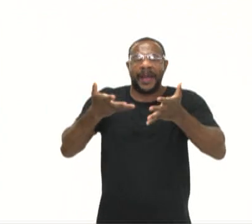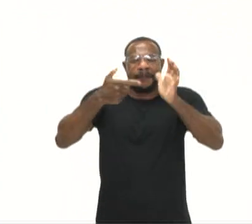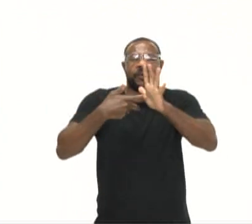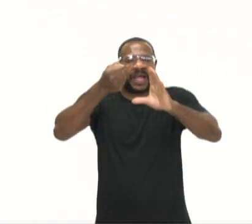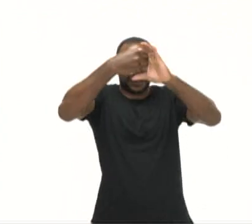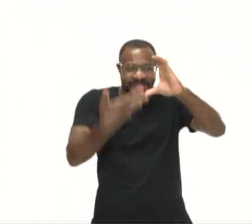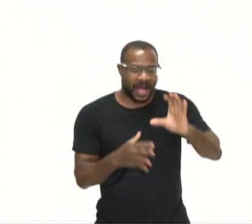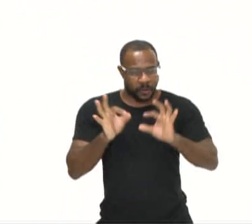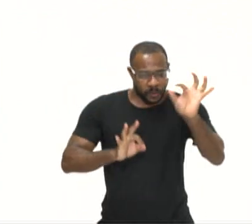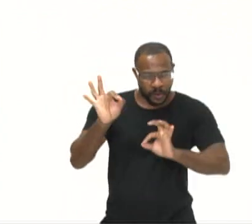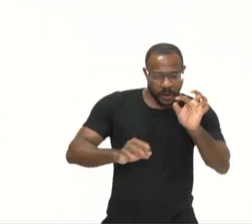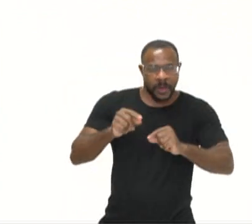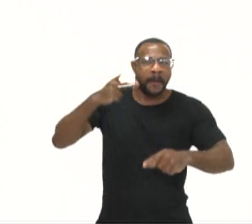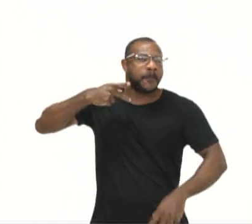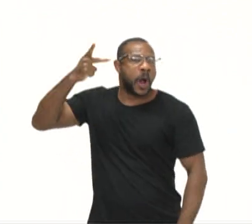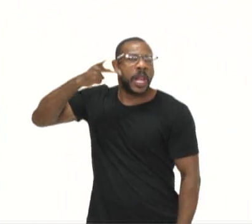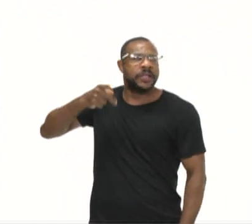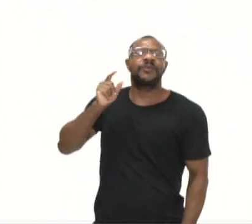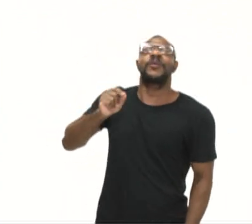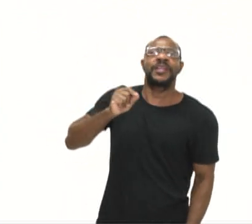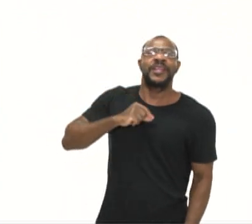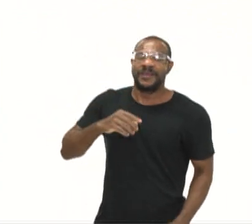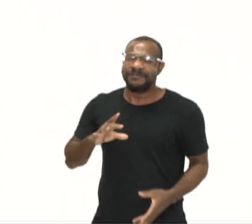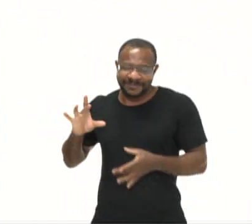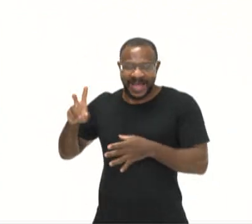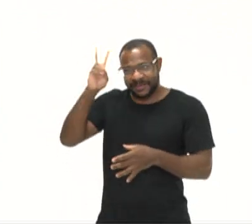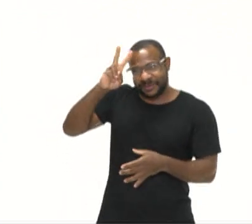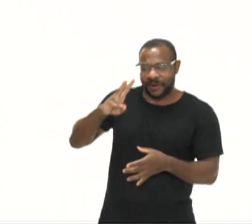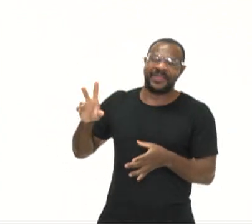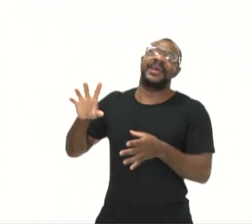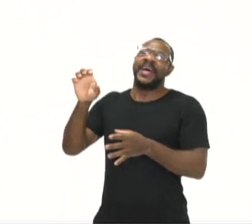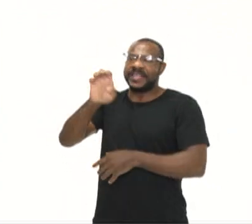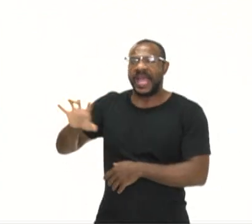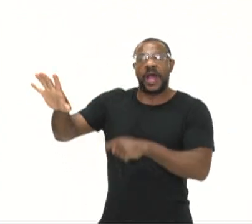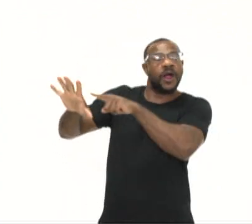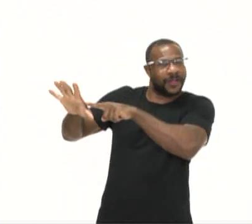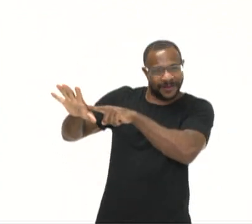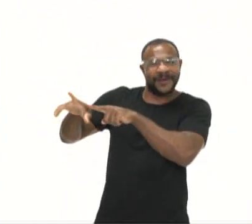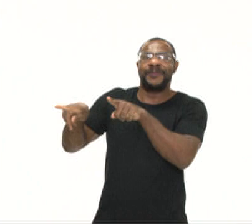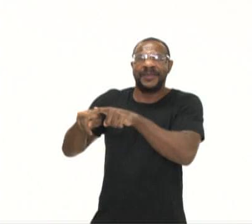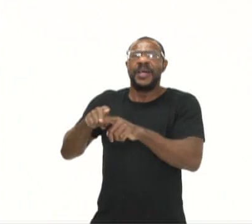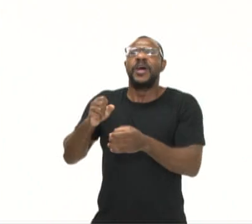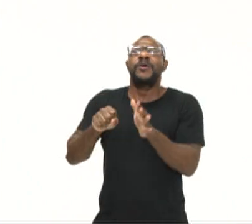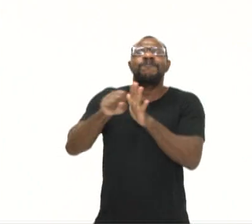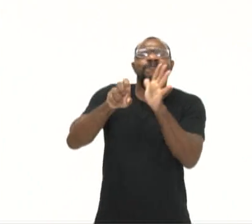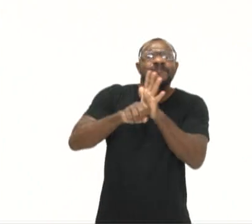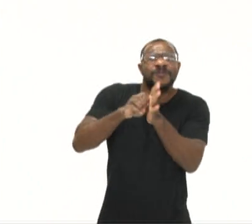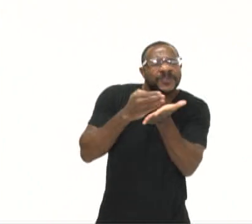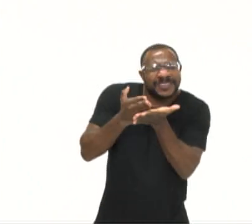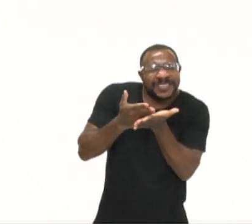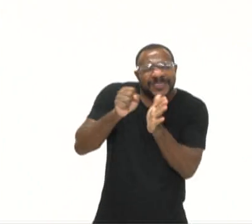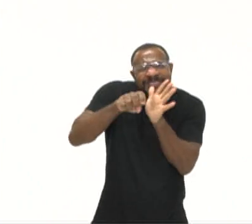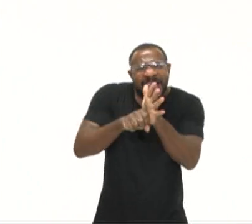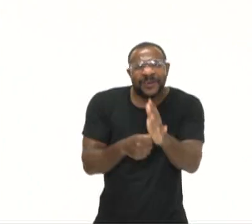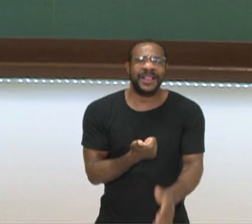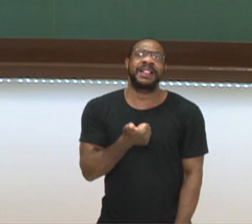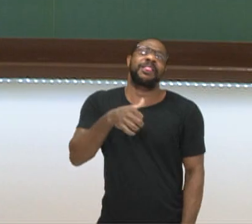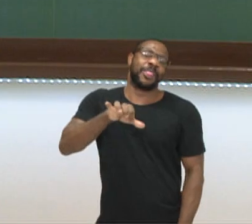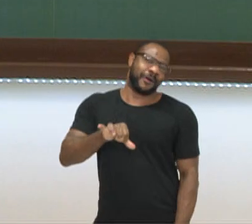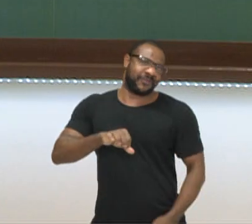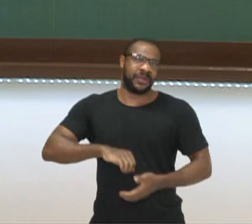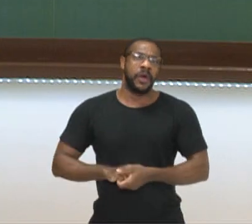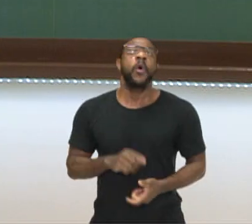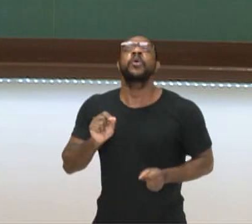a organização política do contexto europeu no início do século XIX. O que